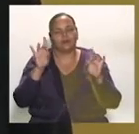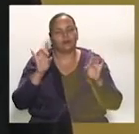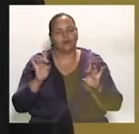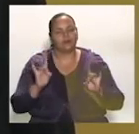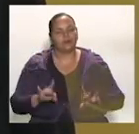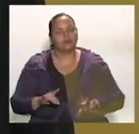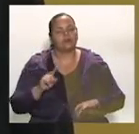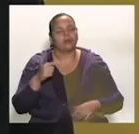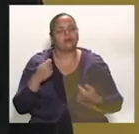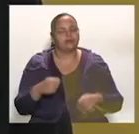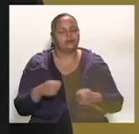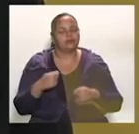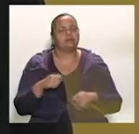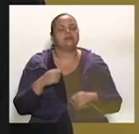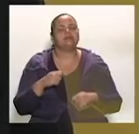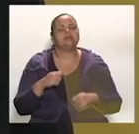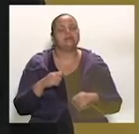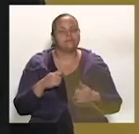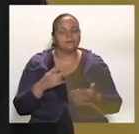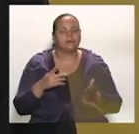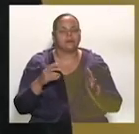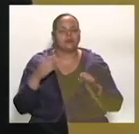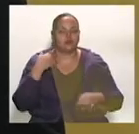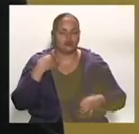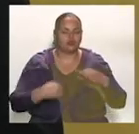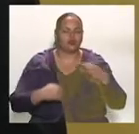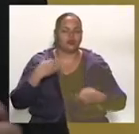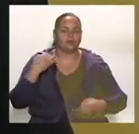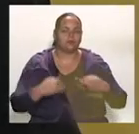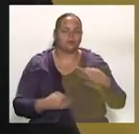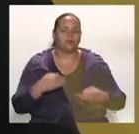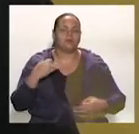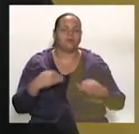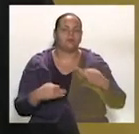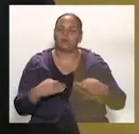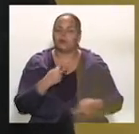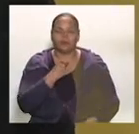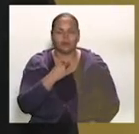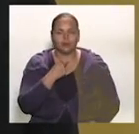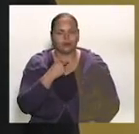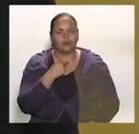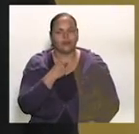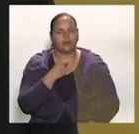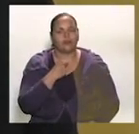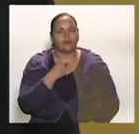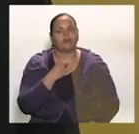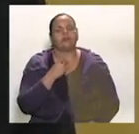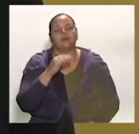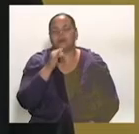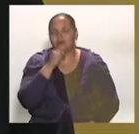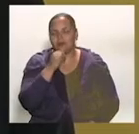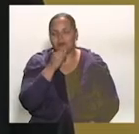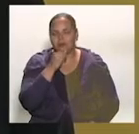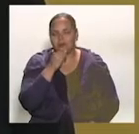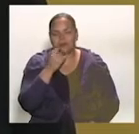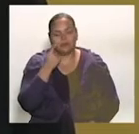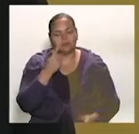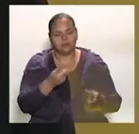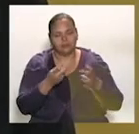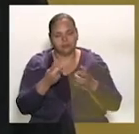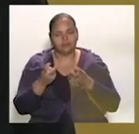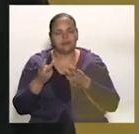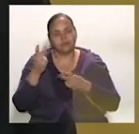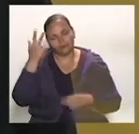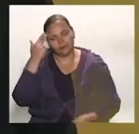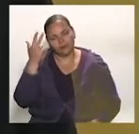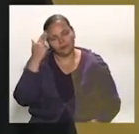cumprimento, que ele acione os canais jurídicos. Não pode passar por cima, detecta a